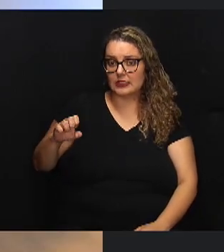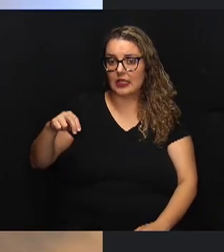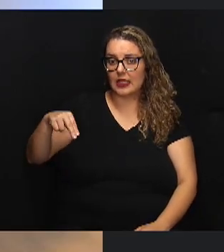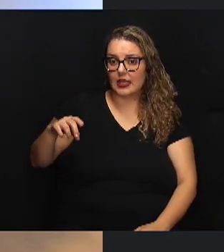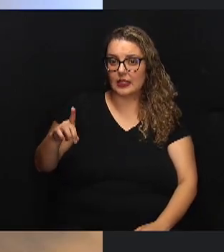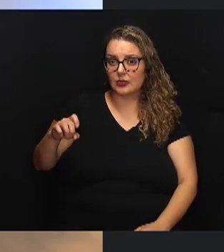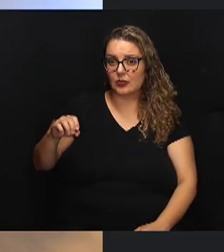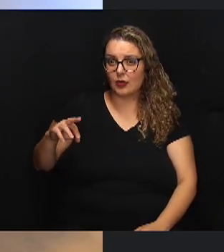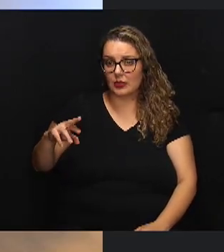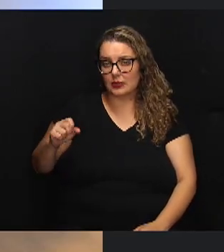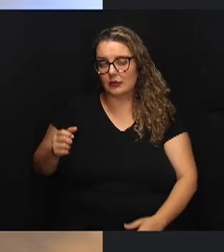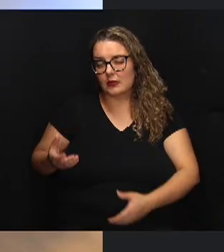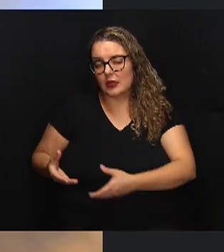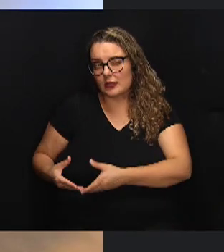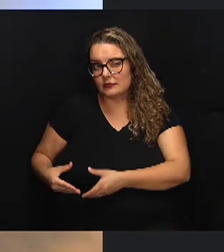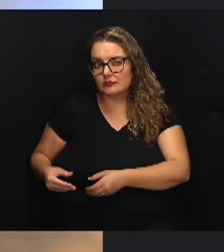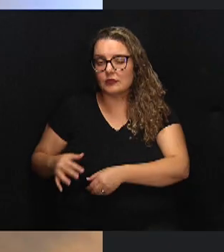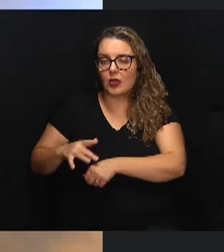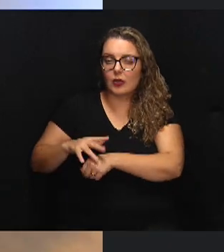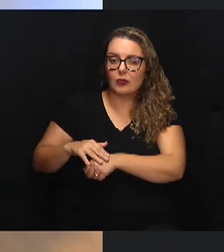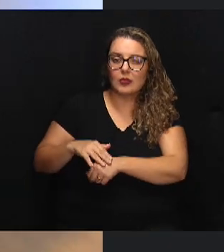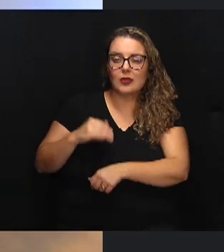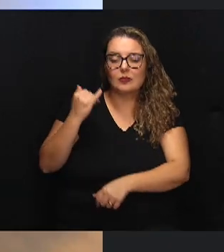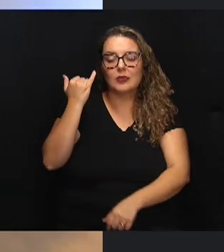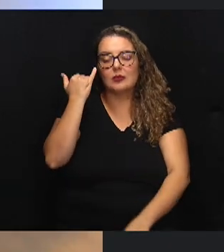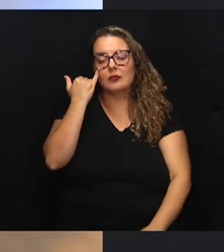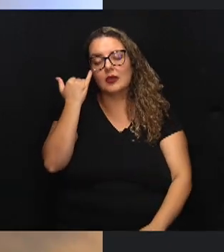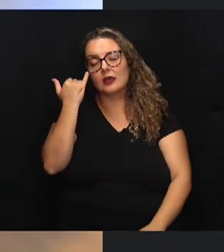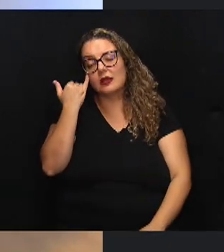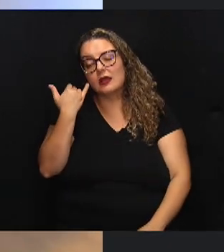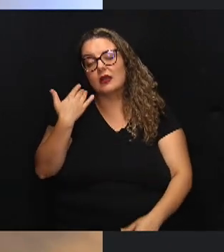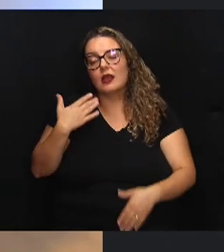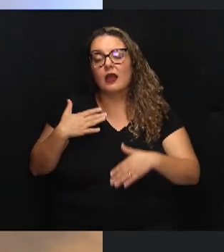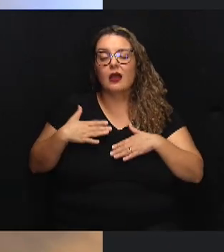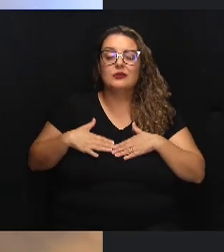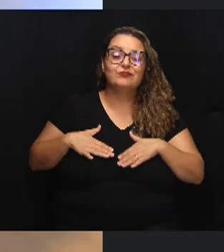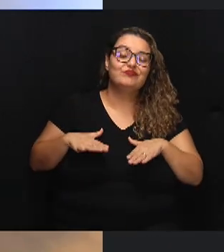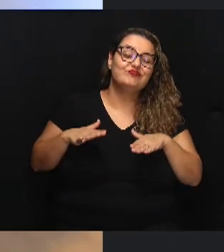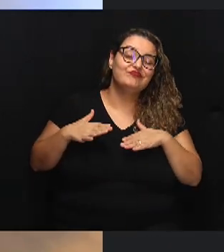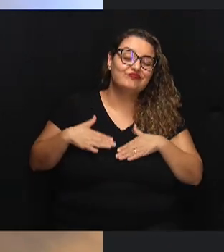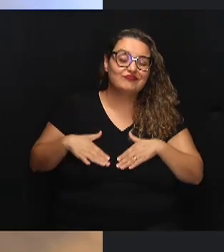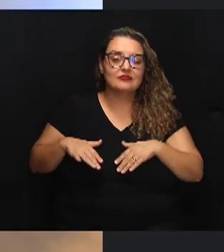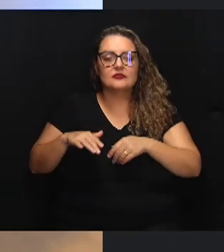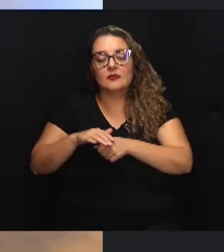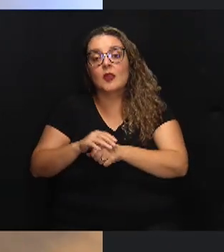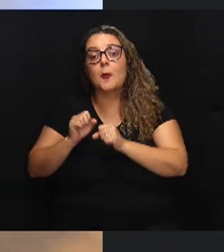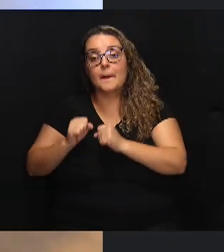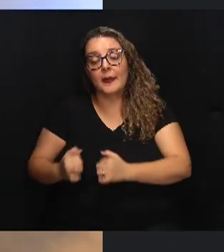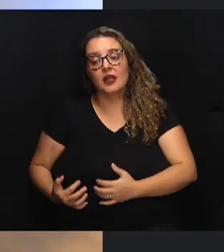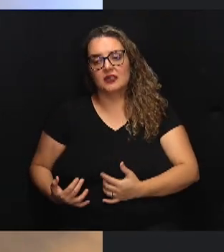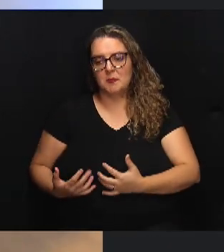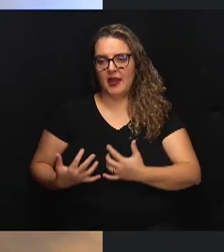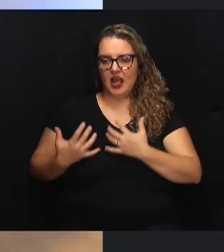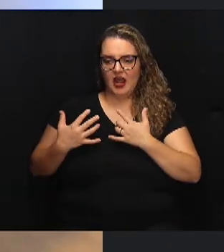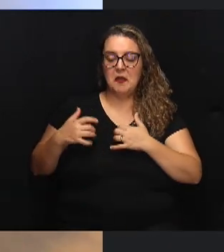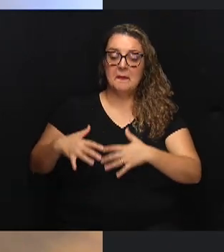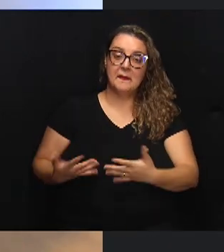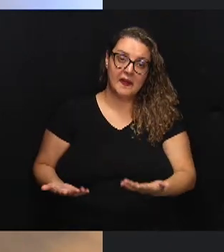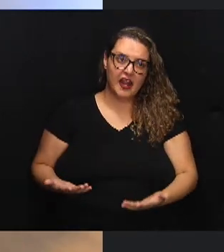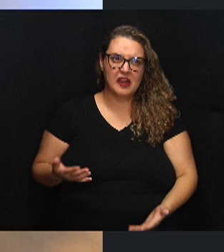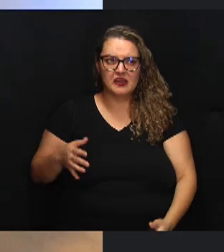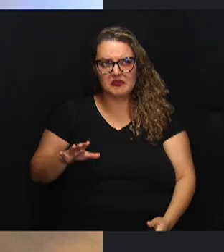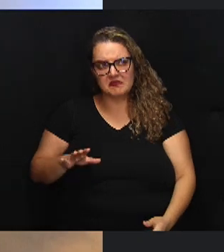que a gente fala que ele é uma doença um pouco mais preguiçosa. Então, ele pode ocasionar metástases, mas em geral é uma doença